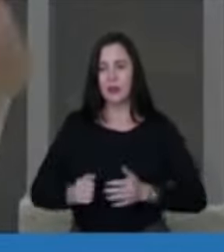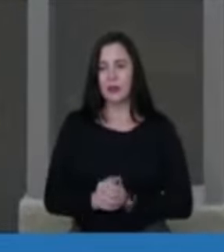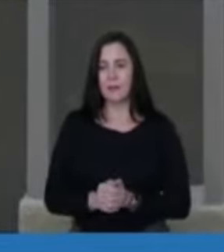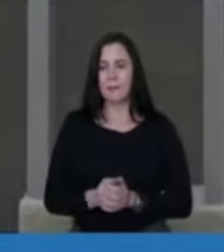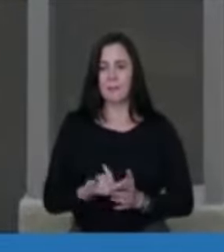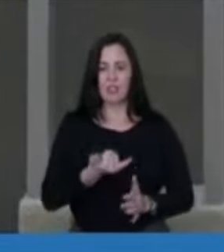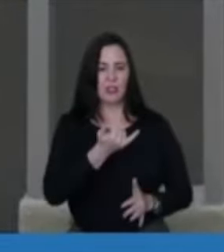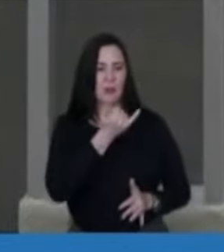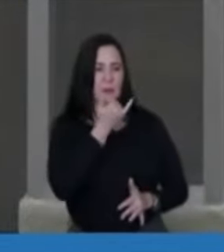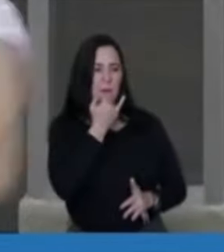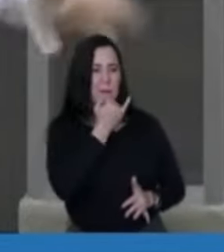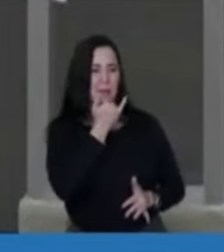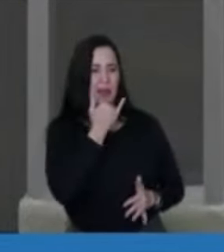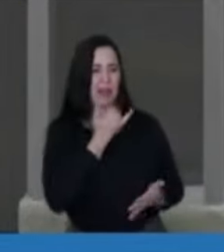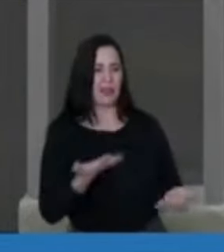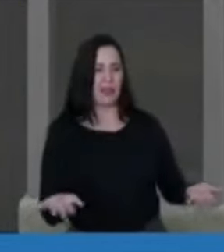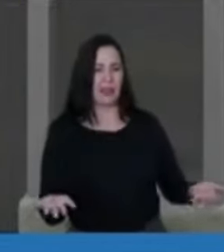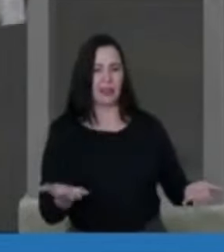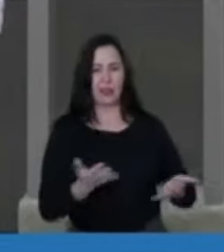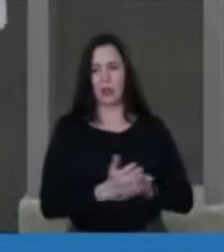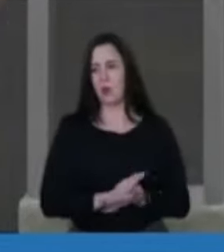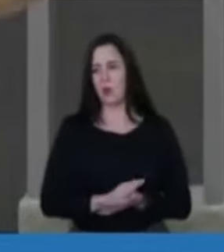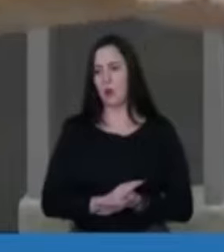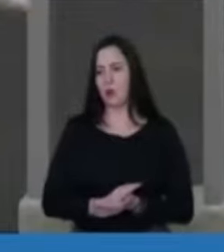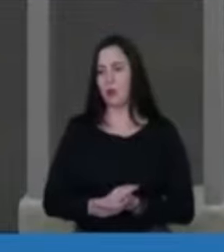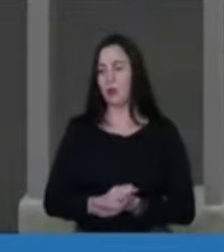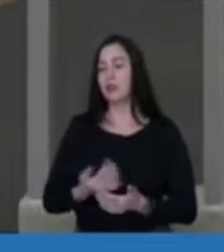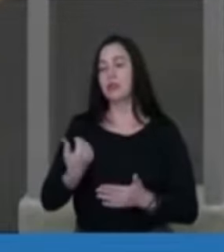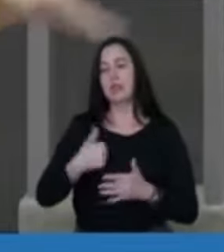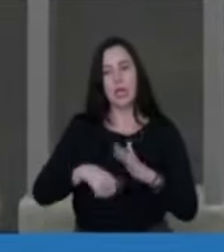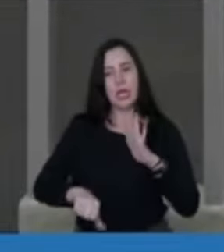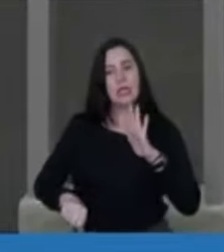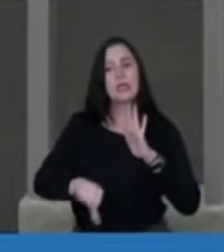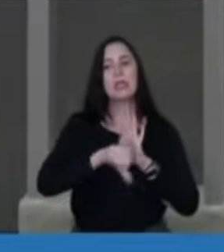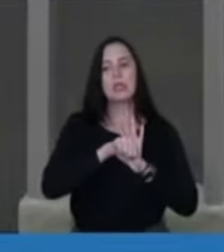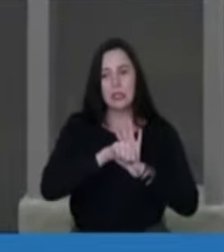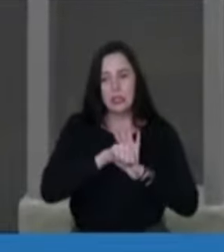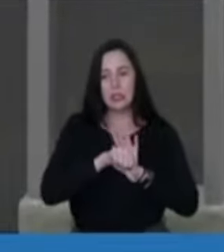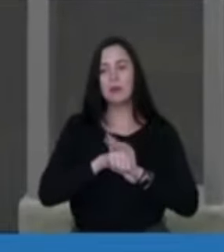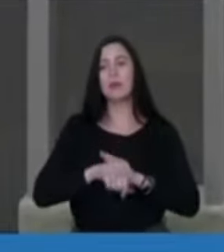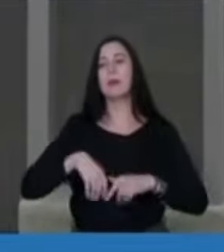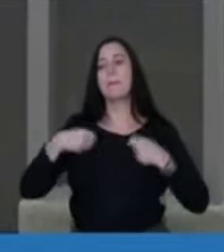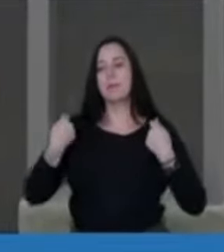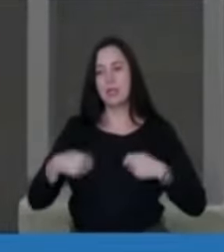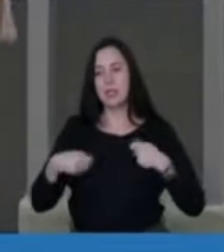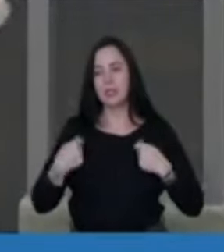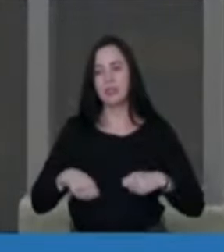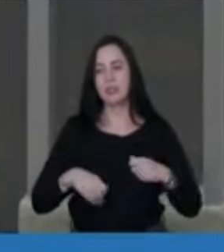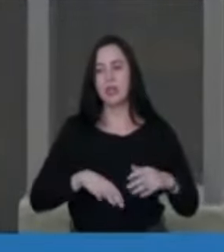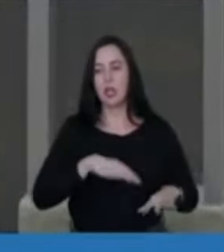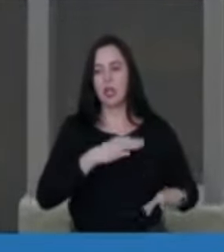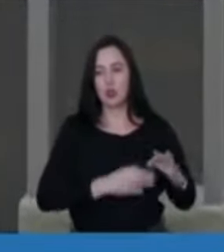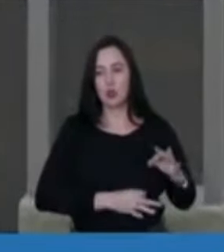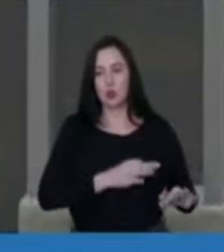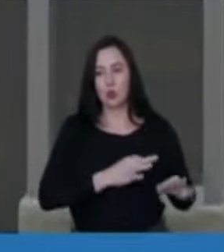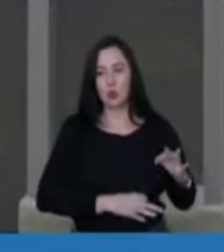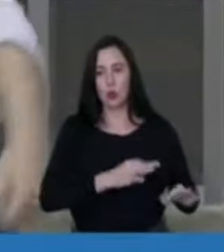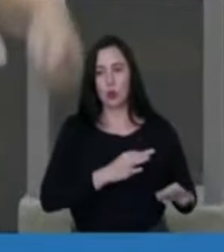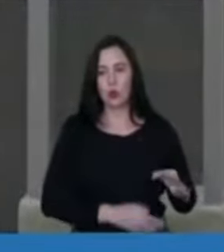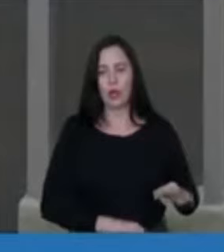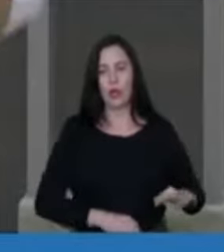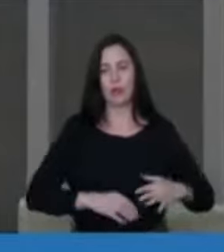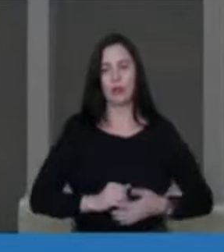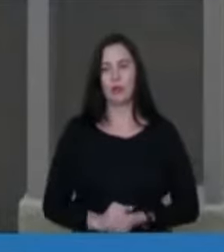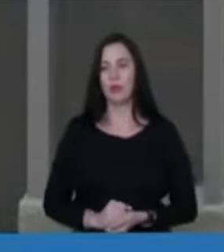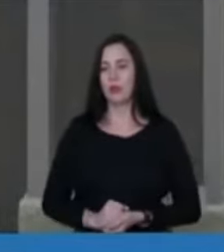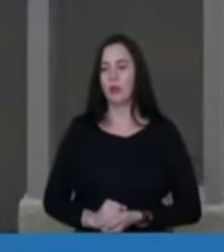para os golpistas. Isso tudo é crime, e como crime terá que ser julgado. Nós estamos aqui para sustentar as investigações,